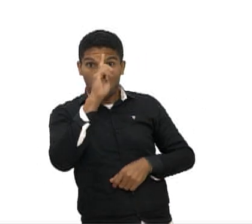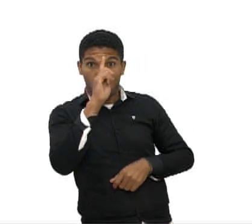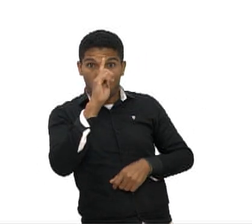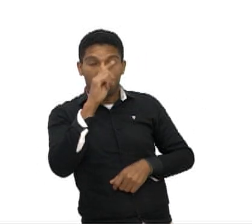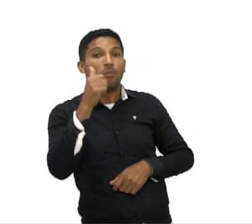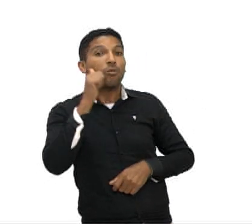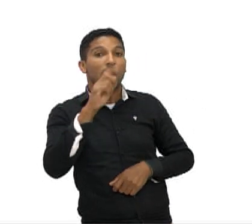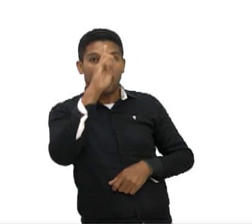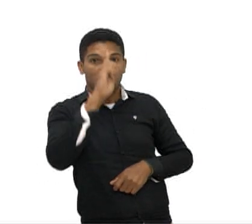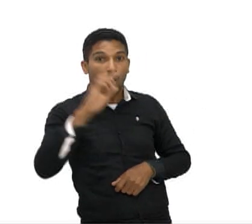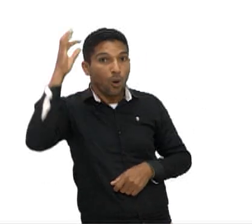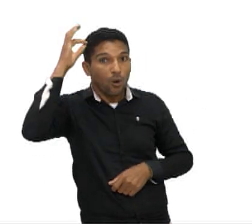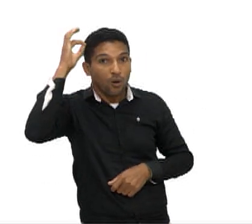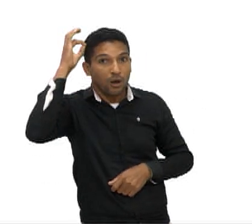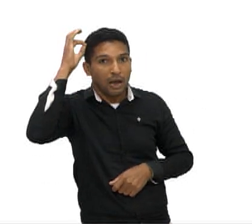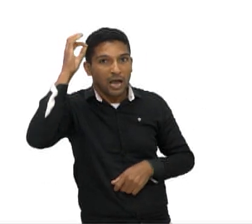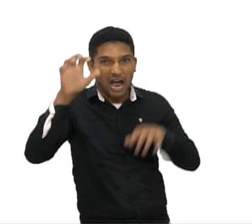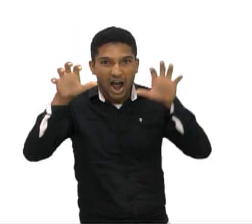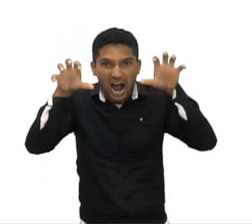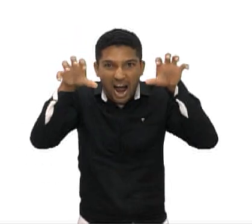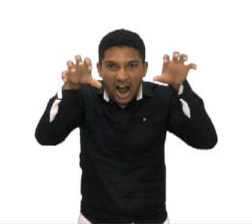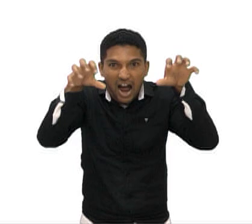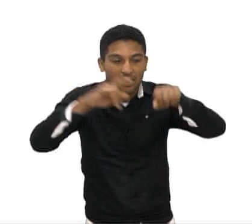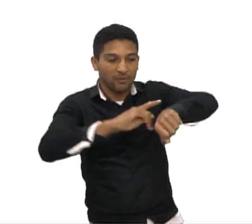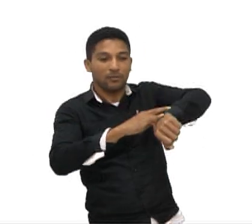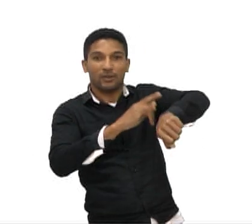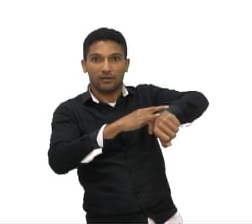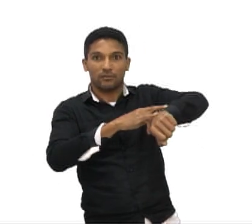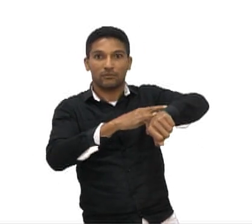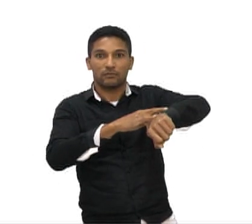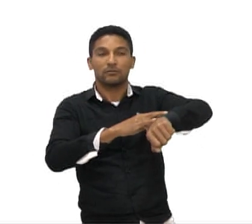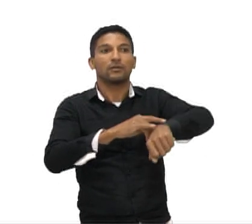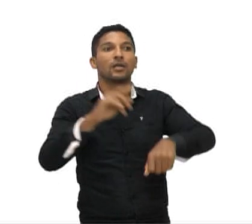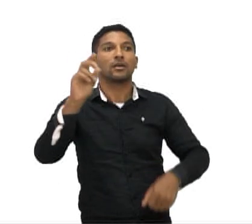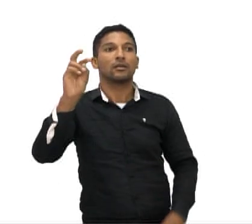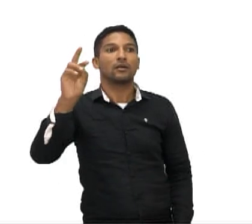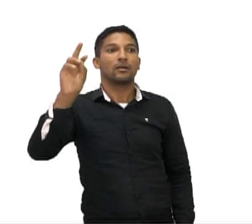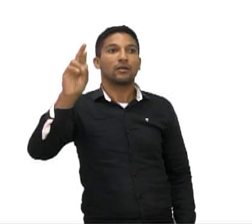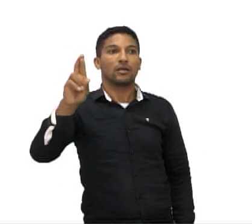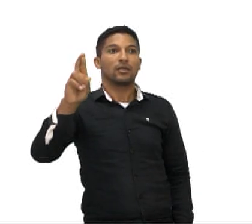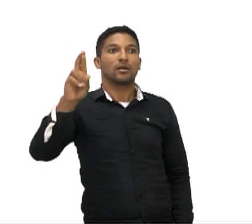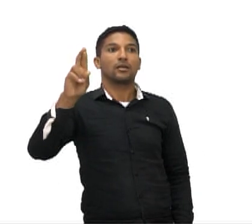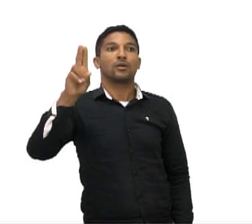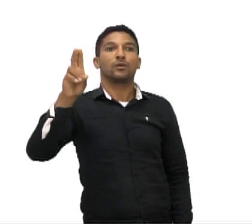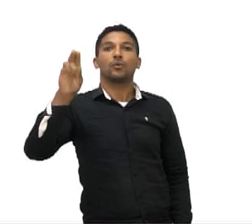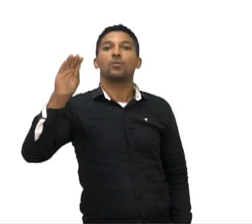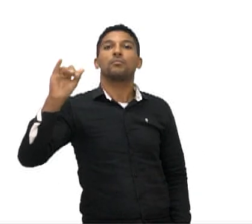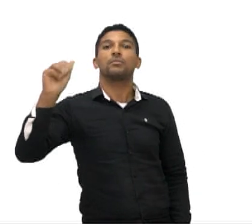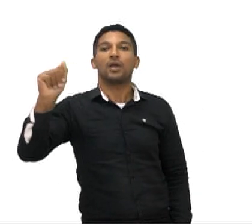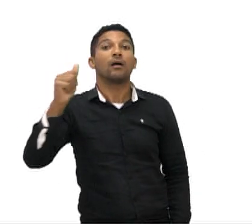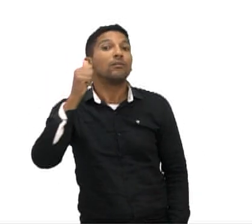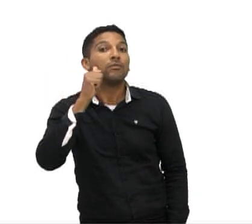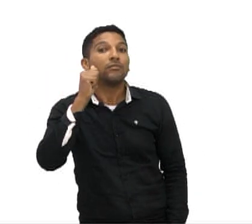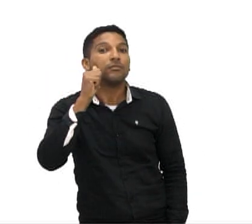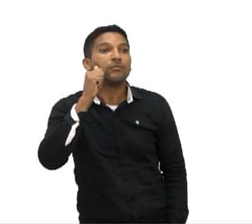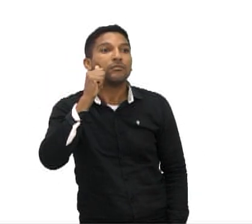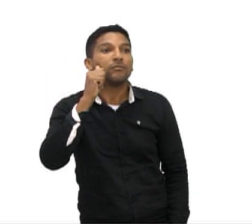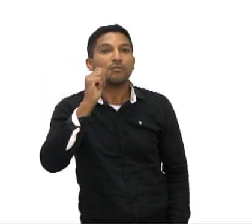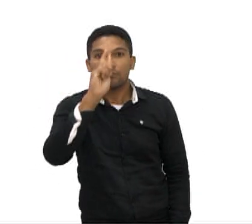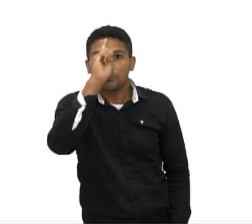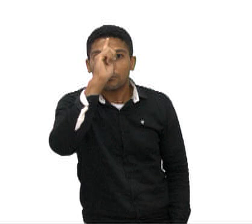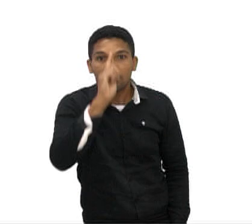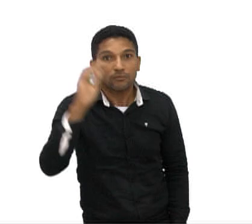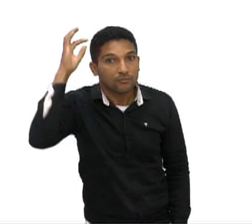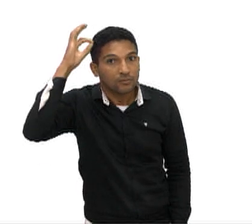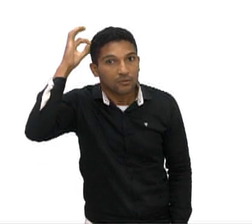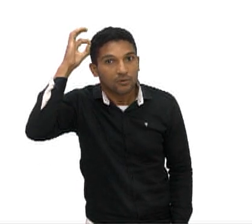leyendas urbanas que marcaram a época e se quedou em el imaginário de los adultos hasta hoje.